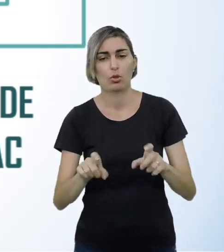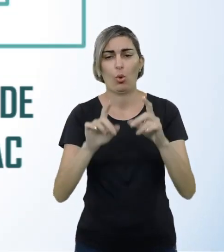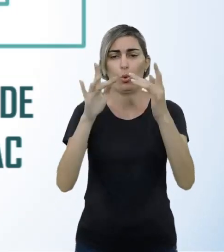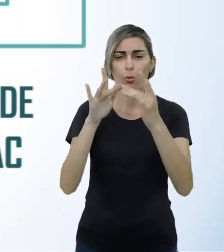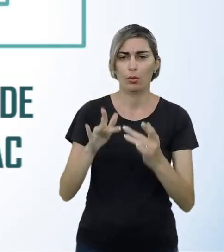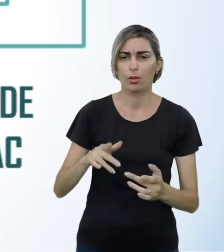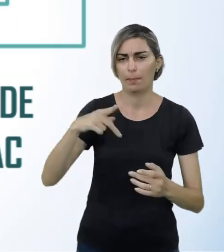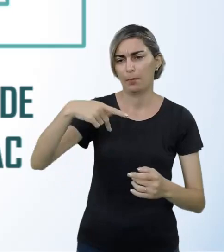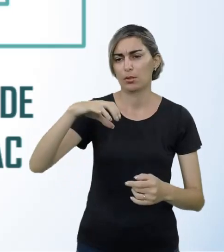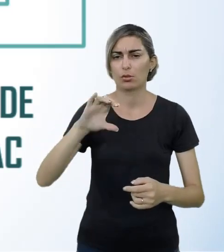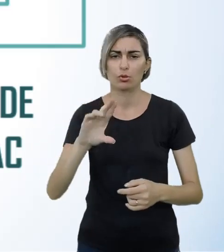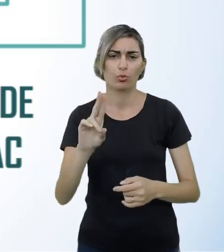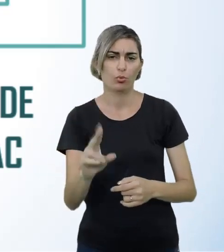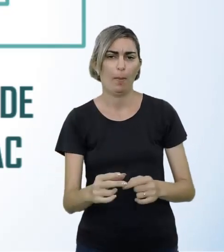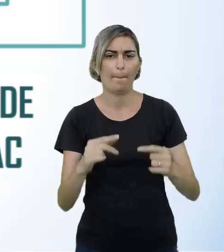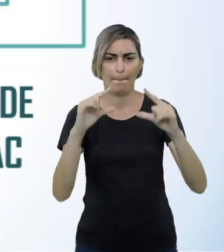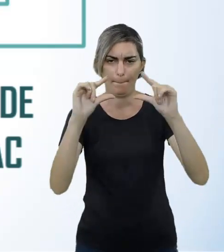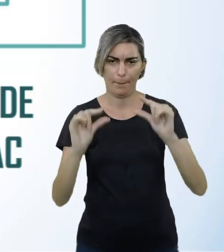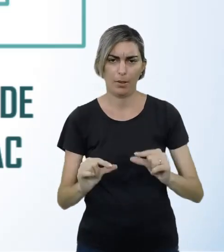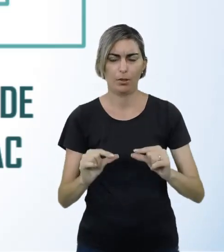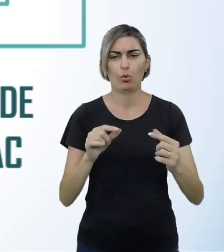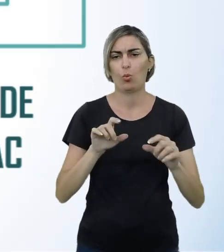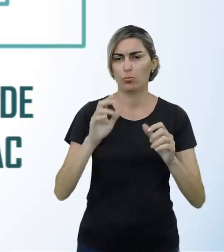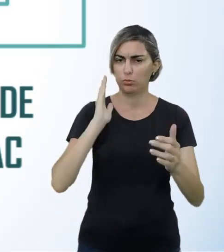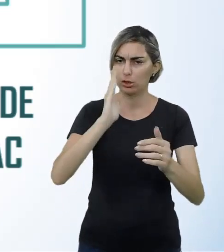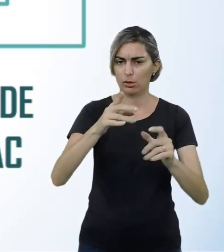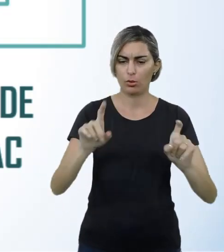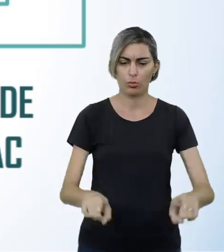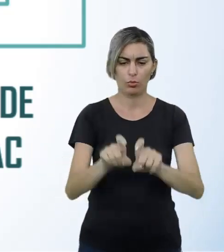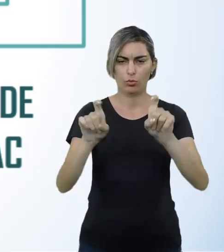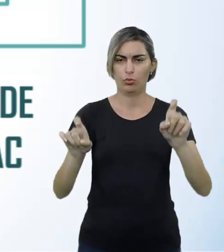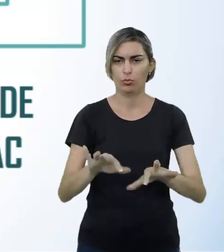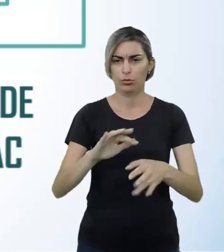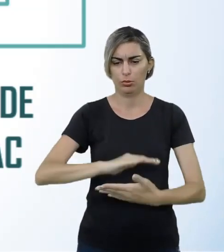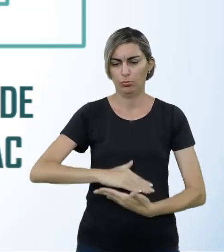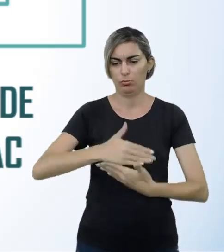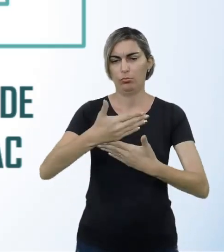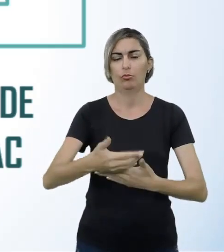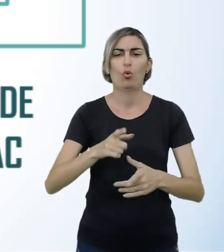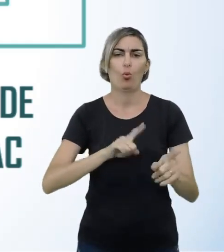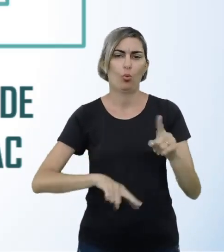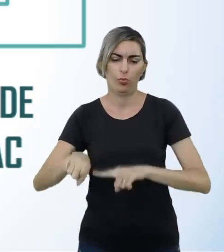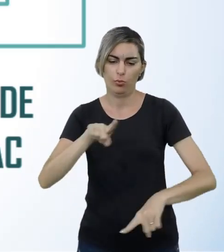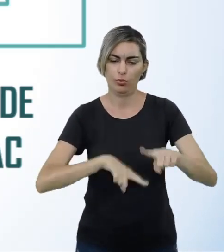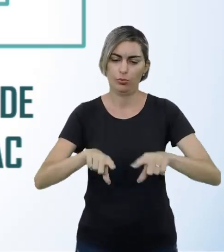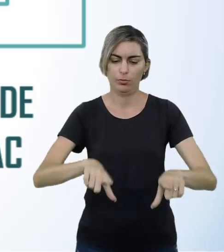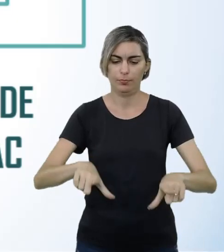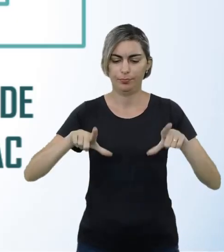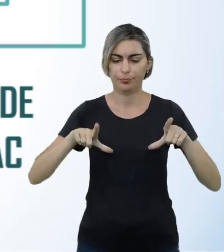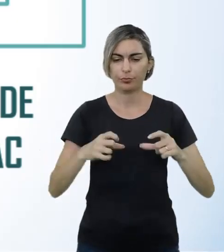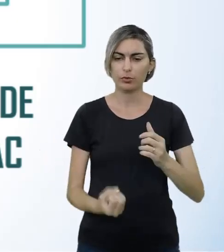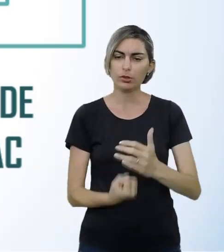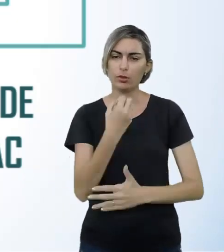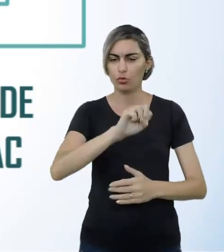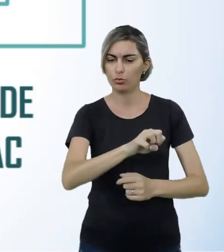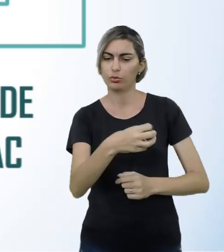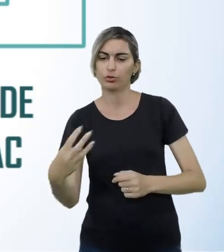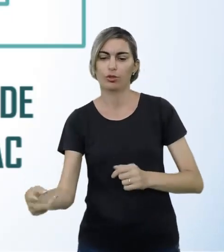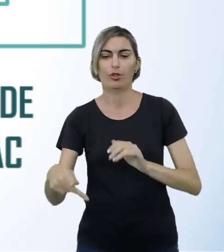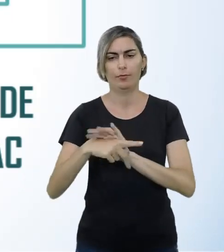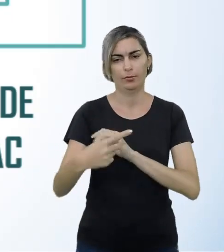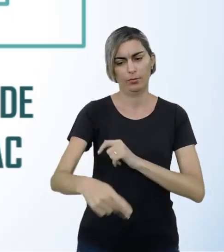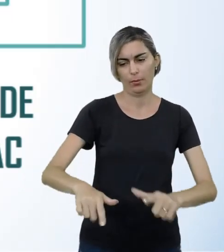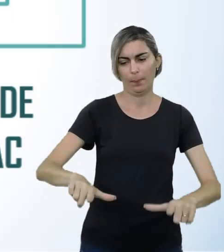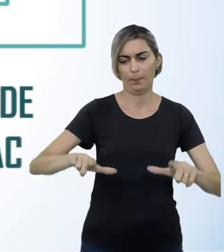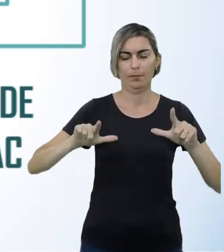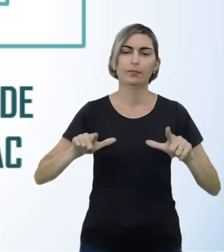com o PC ou Mac, então você consegue conectar direto a um computador ou um MacBook e controlar essa placa, ou seja, criar o software para essa placa a